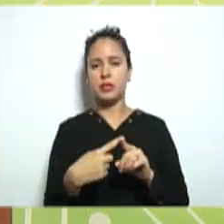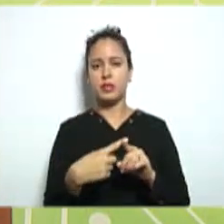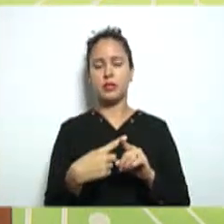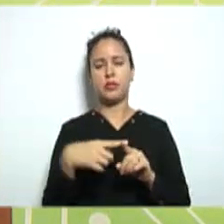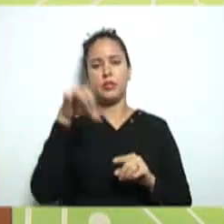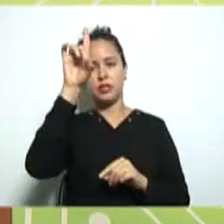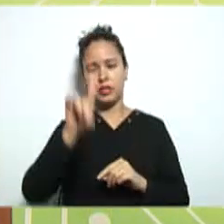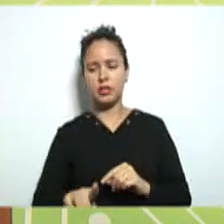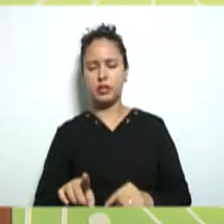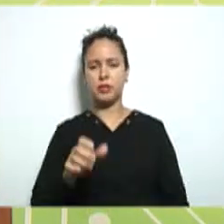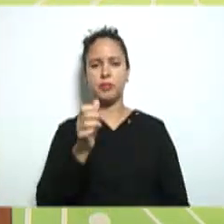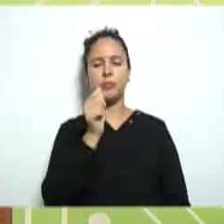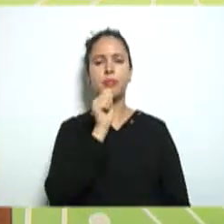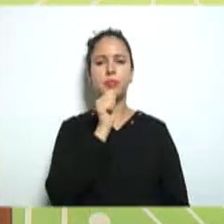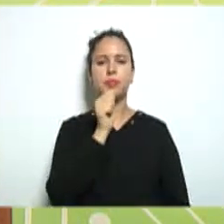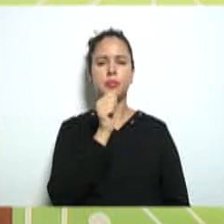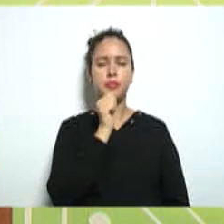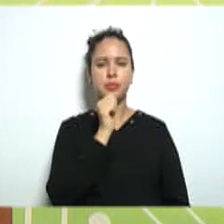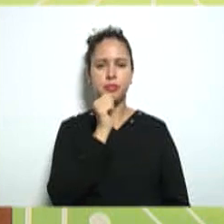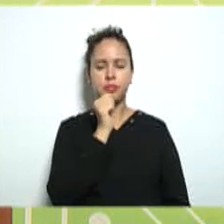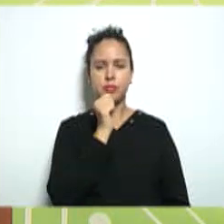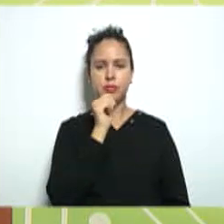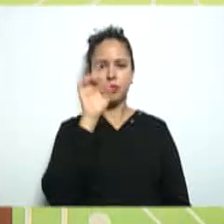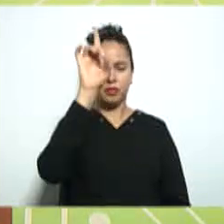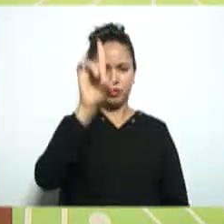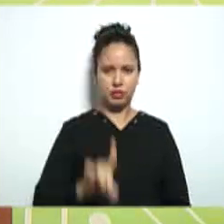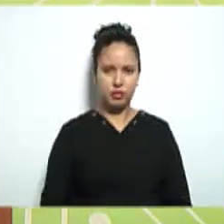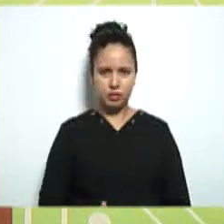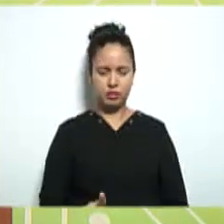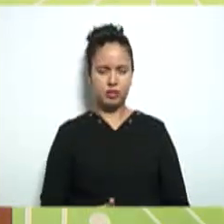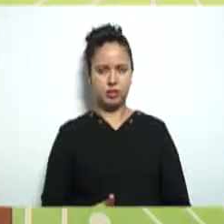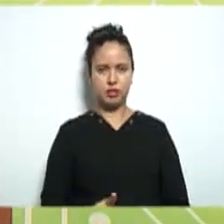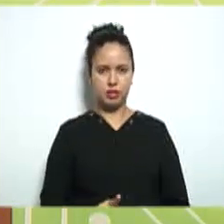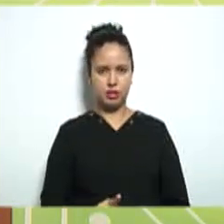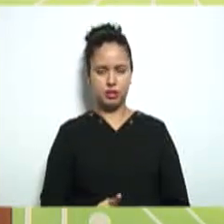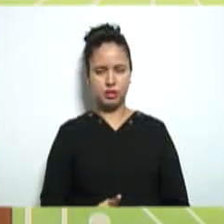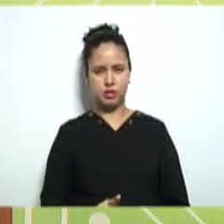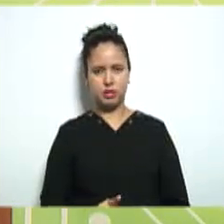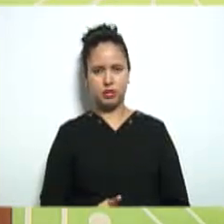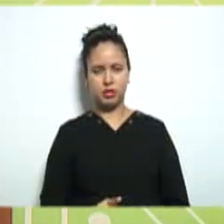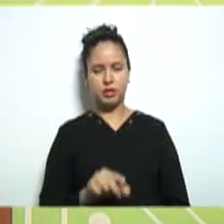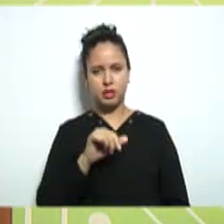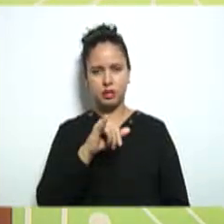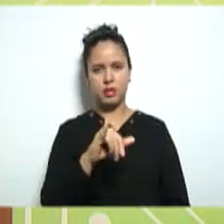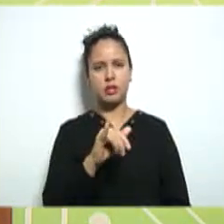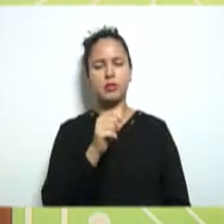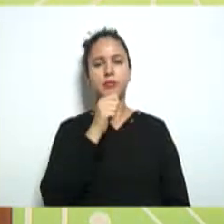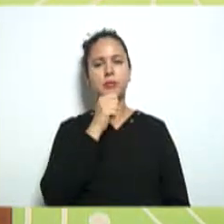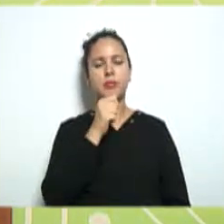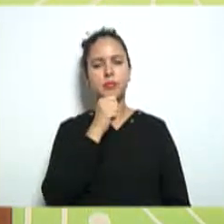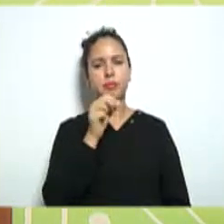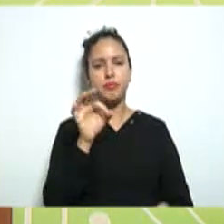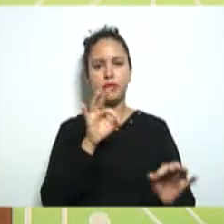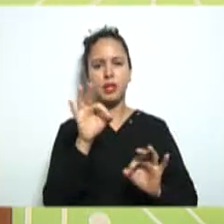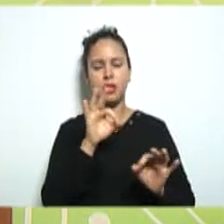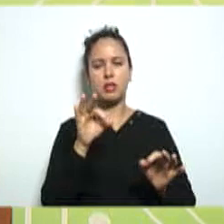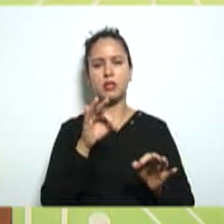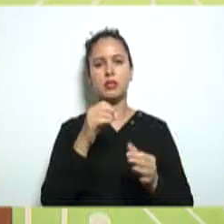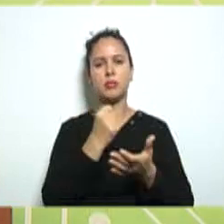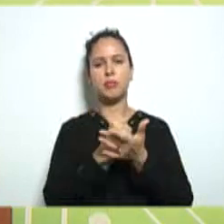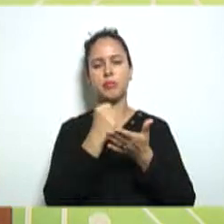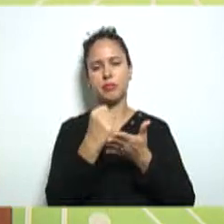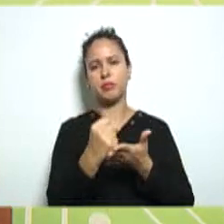direitos. Não garante os direitos do empregador, porque se não tem nada acordado, o empregado pode